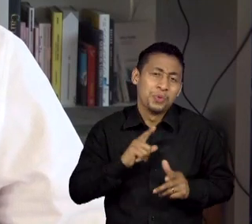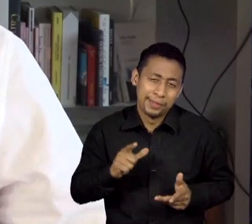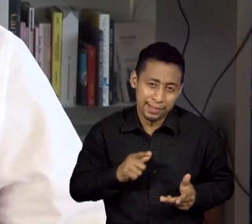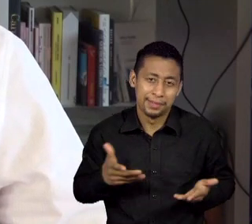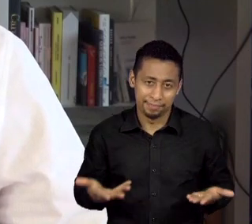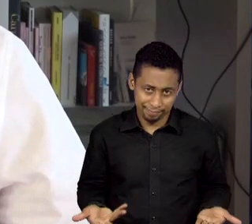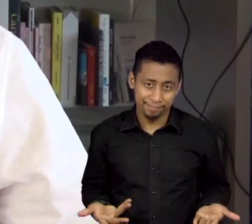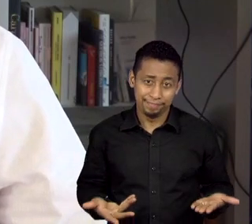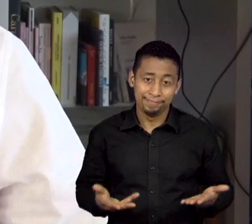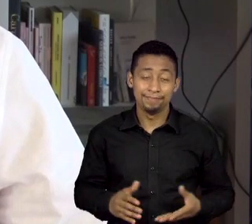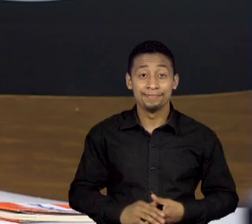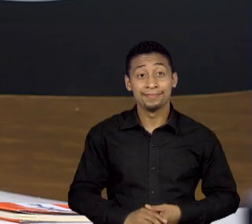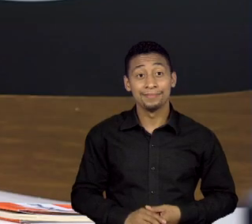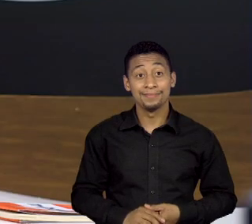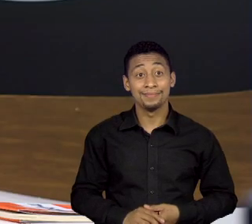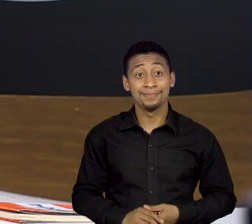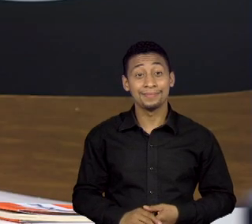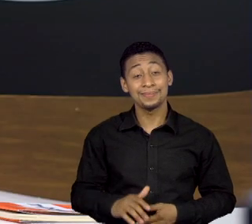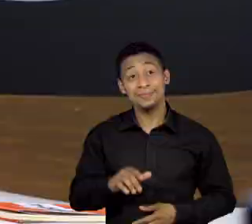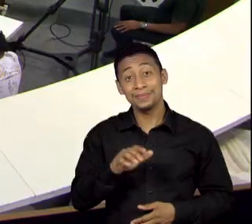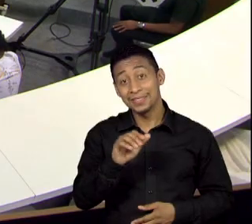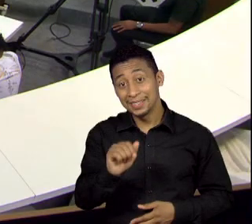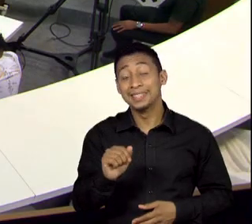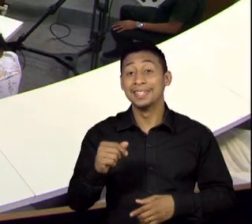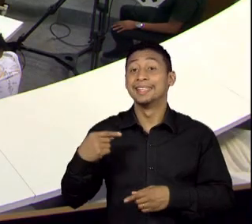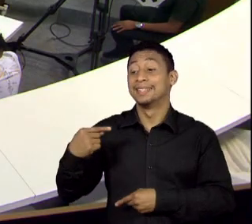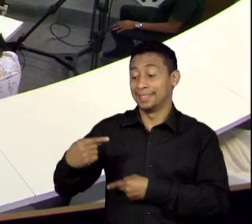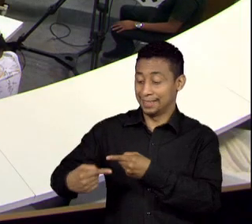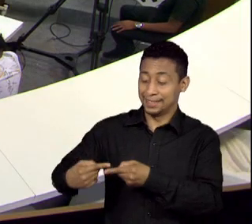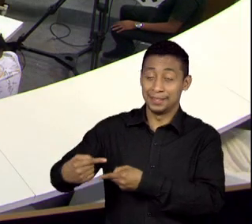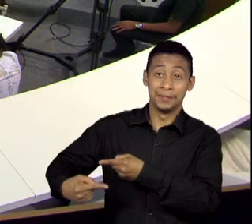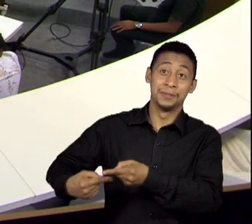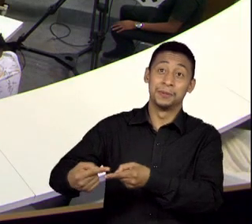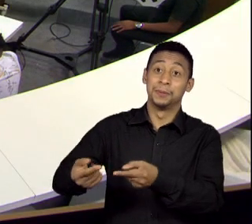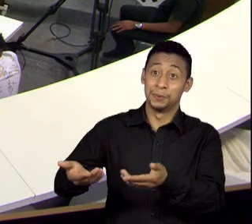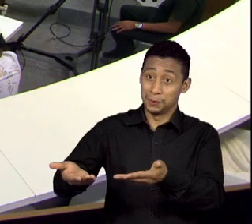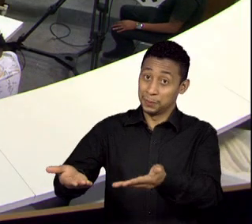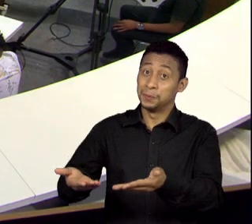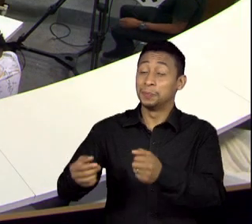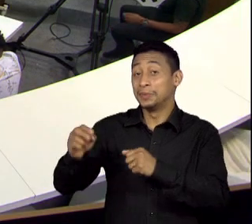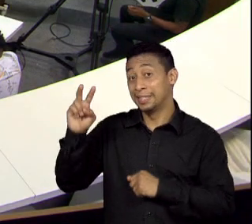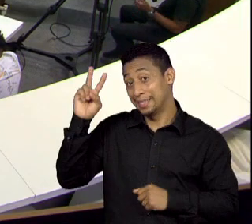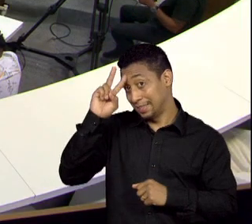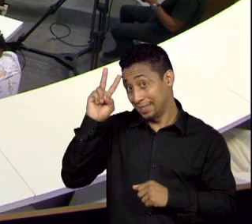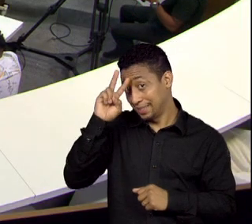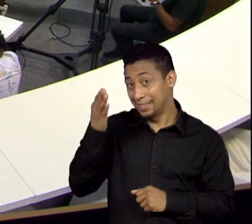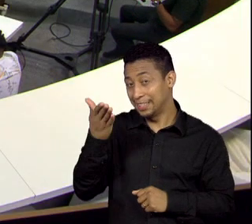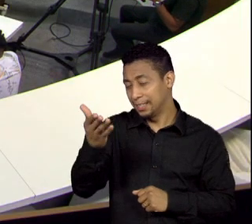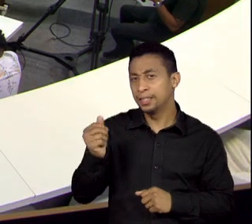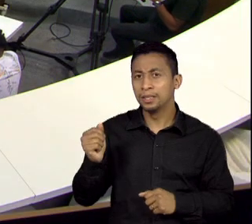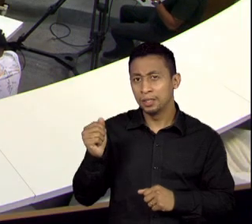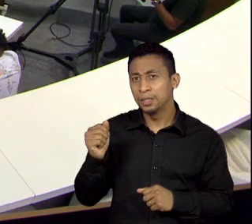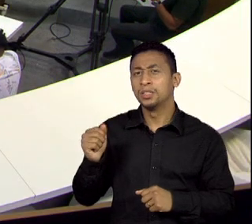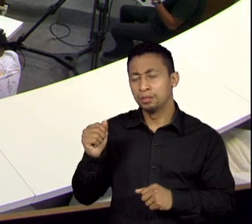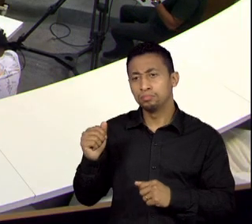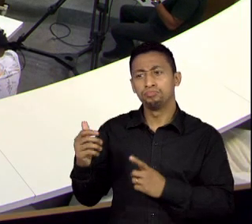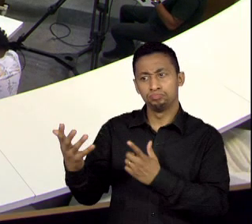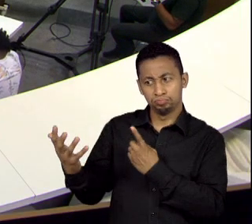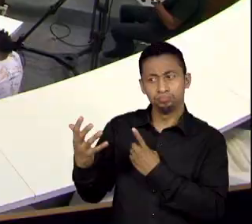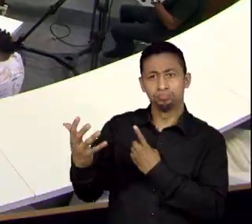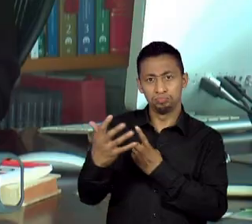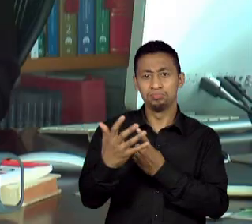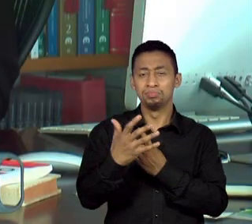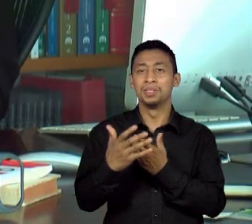Por incrível que pareça. A questão das gerações é bem lembrada essa colocação do Dirceu,